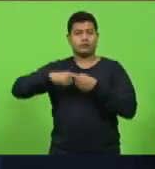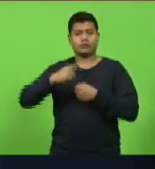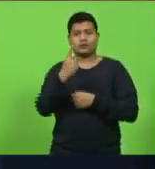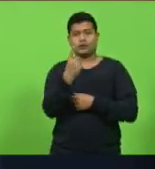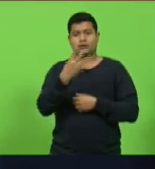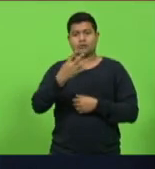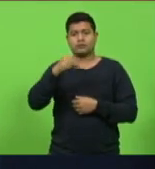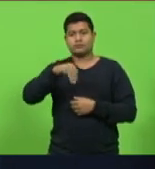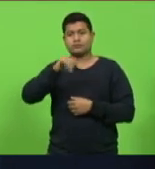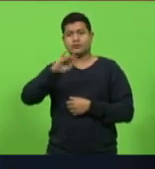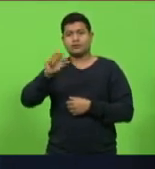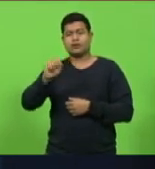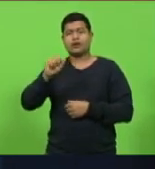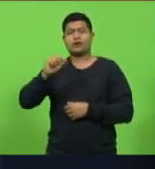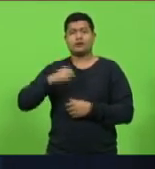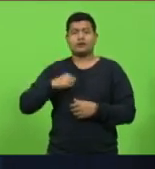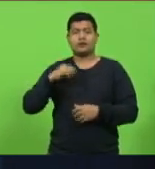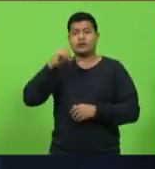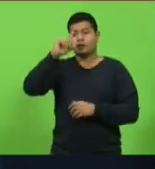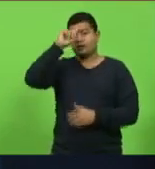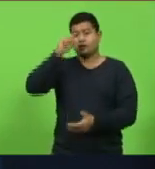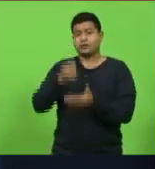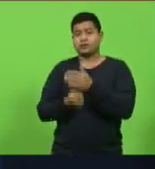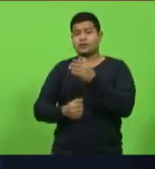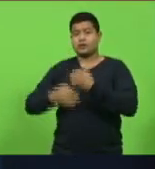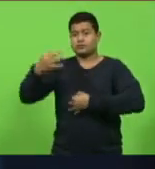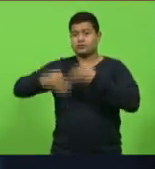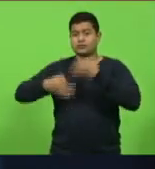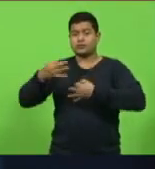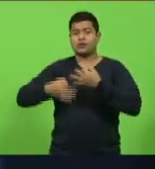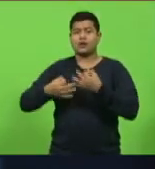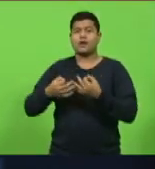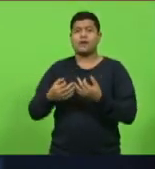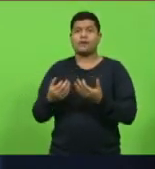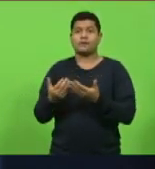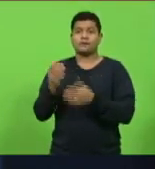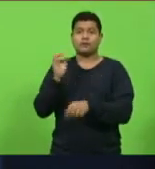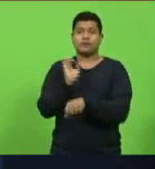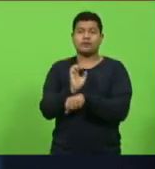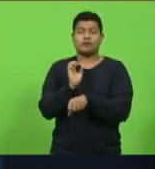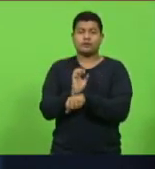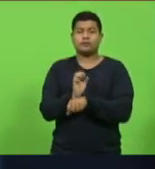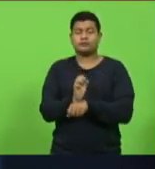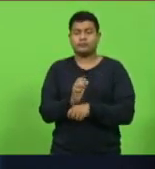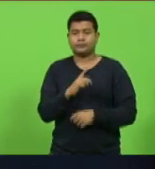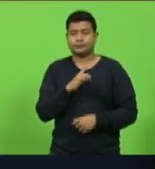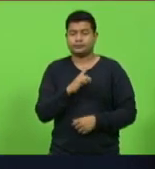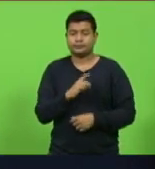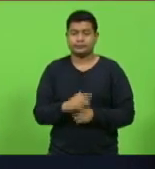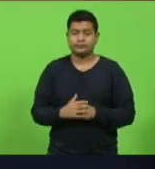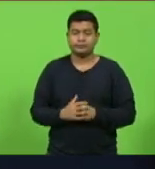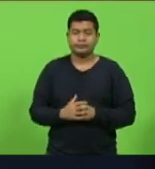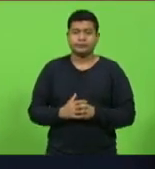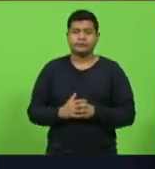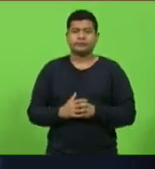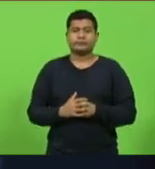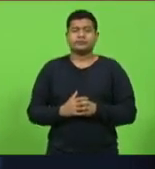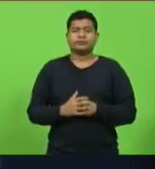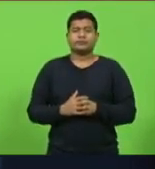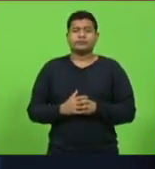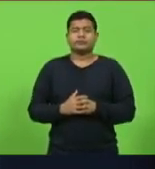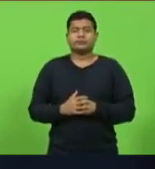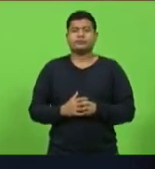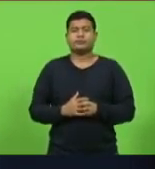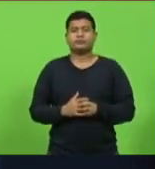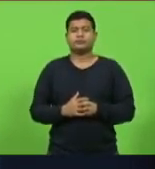obtidos por meio de ações judiciais movidas pelo espaço pelo Estado ante ao exposto ponderam que os